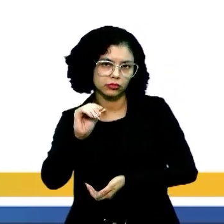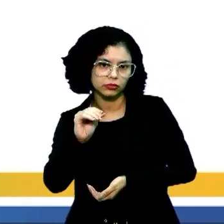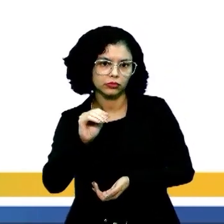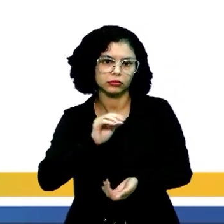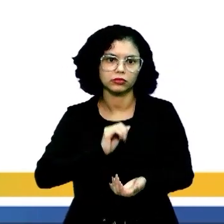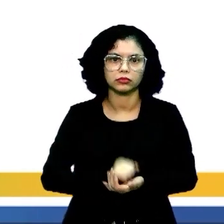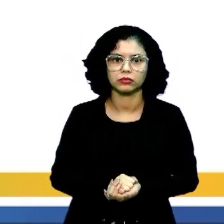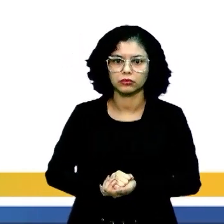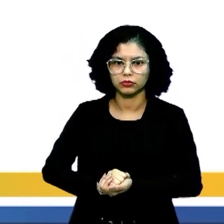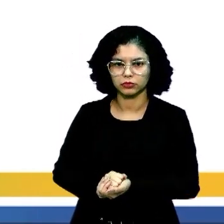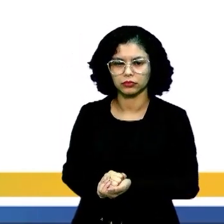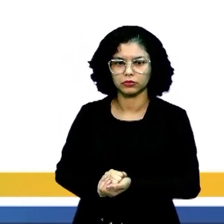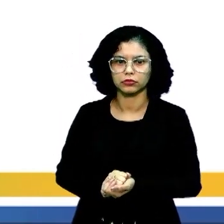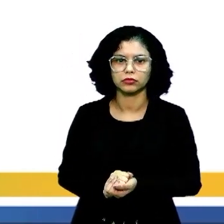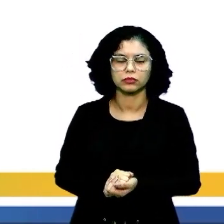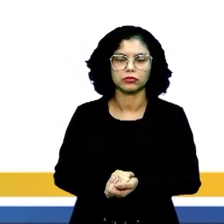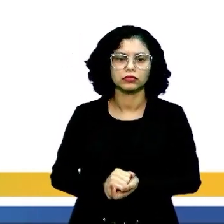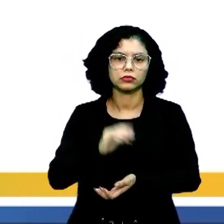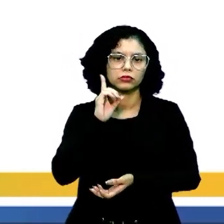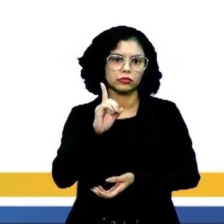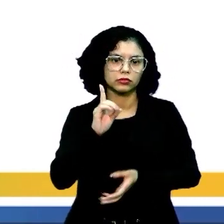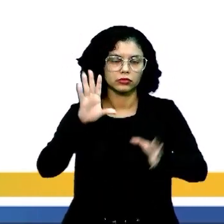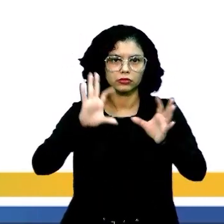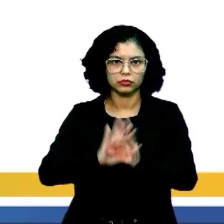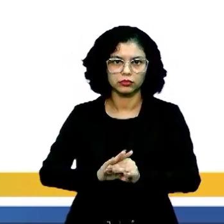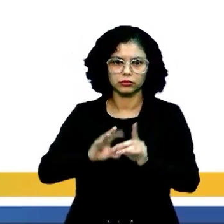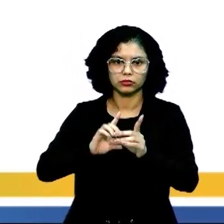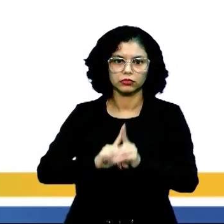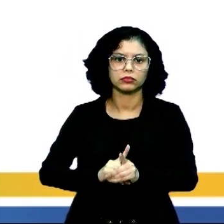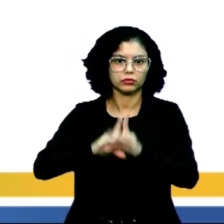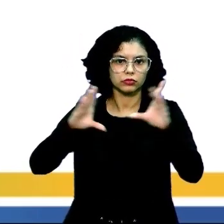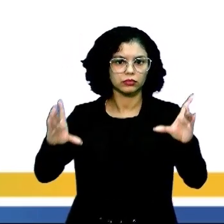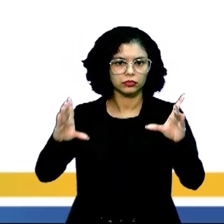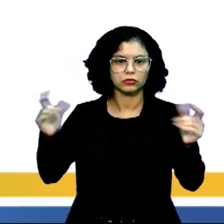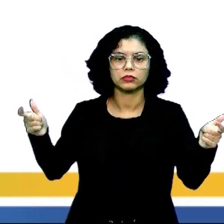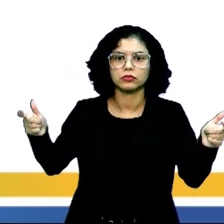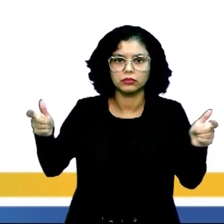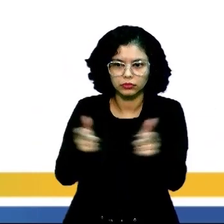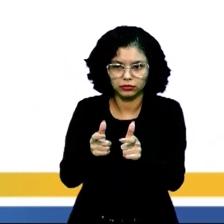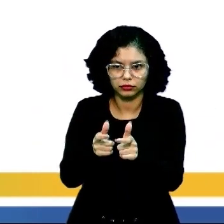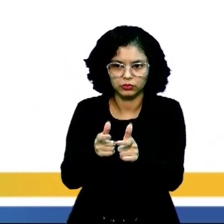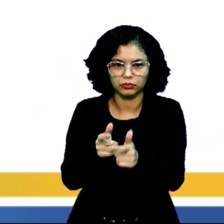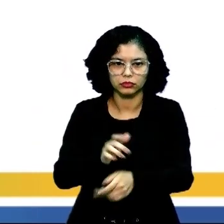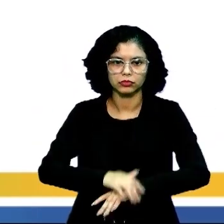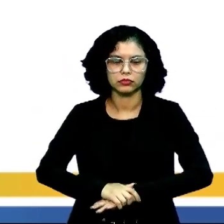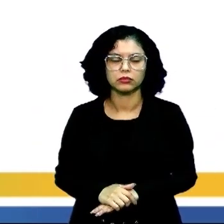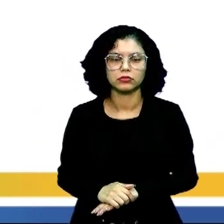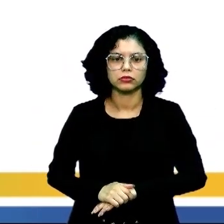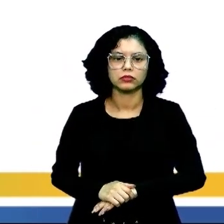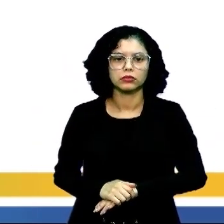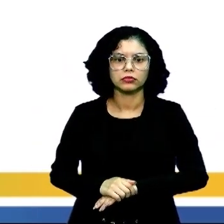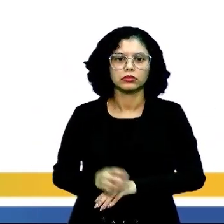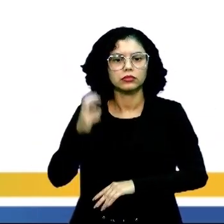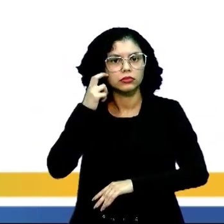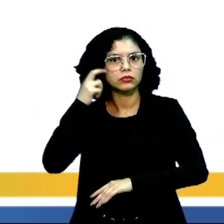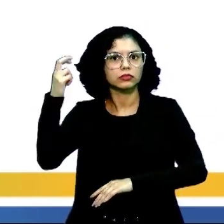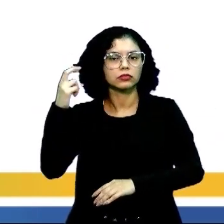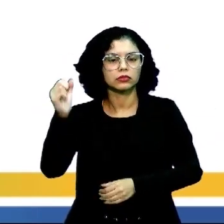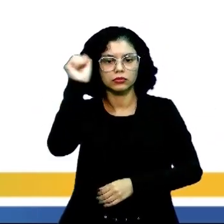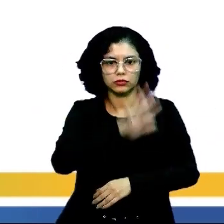e relativismo, letra D, democracia e minorias, e letra